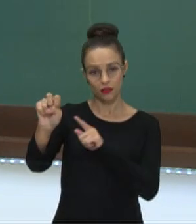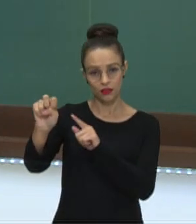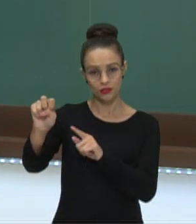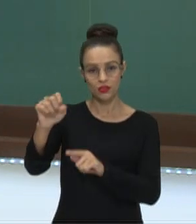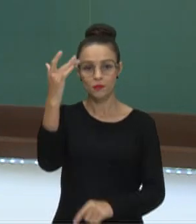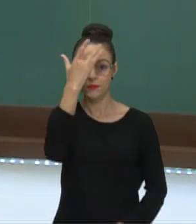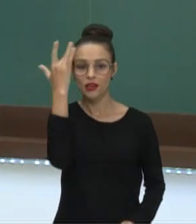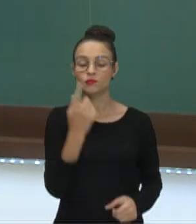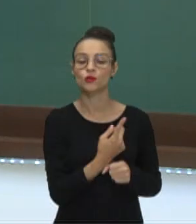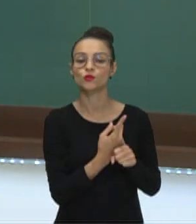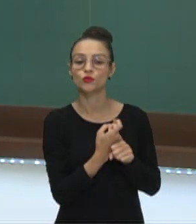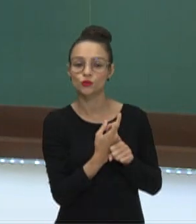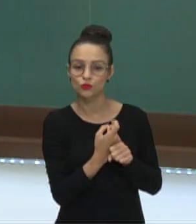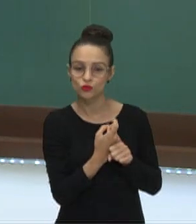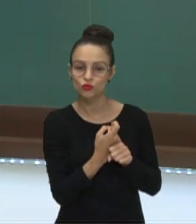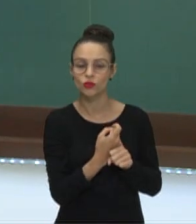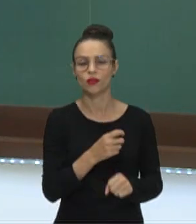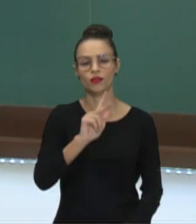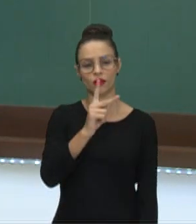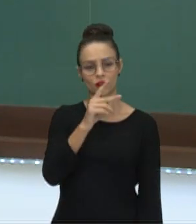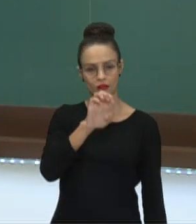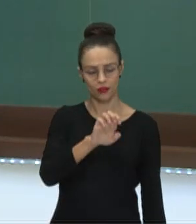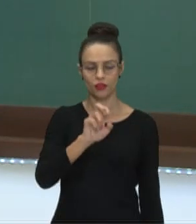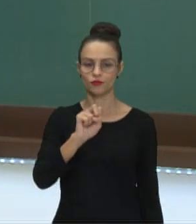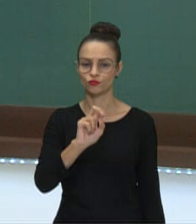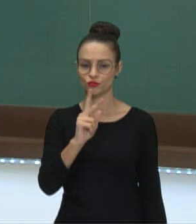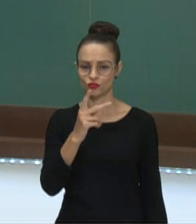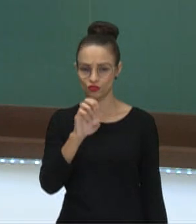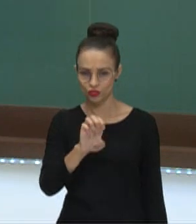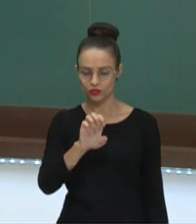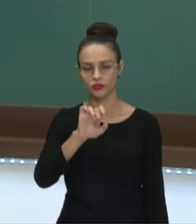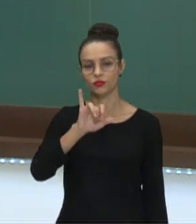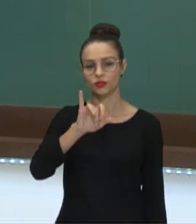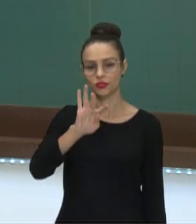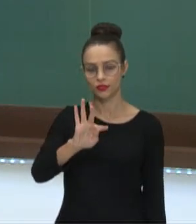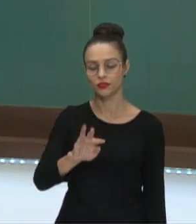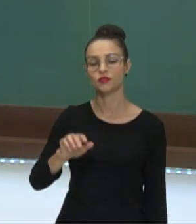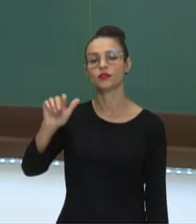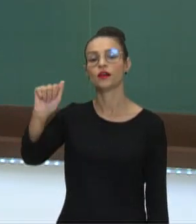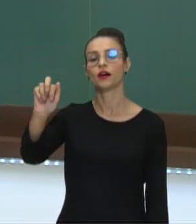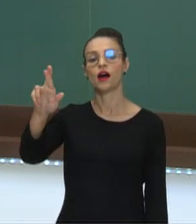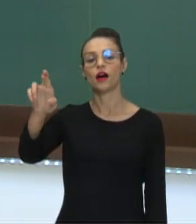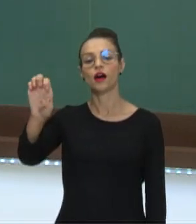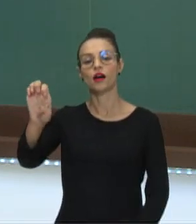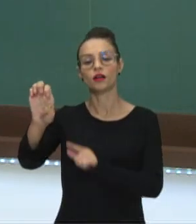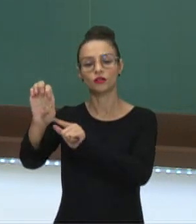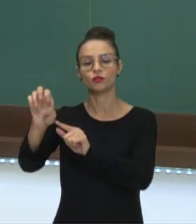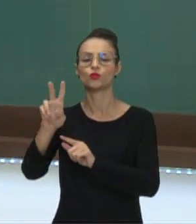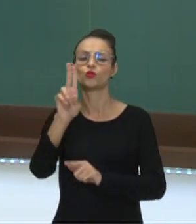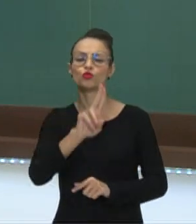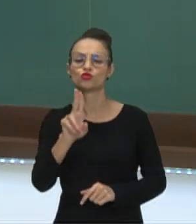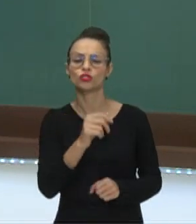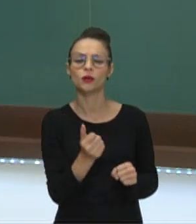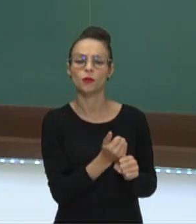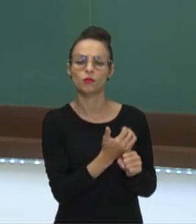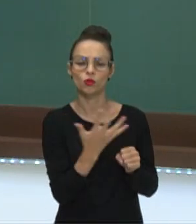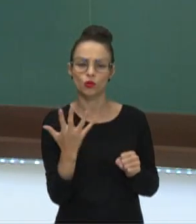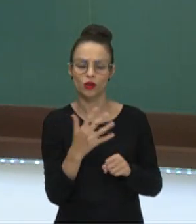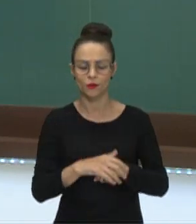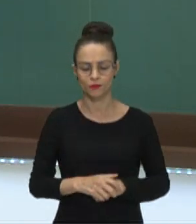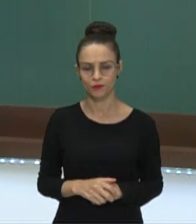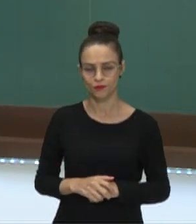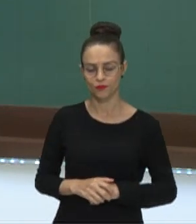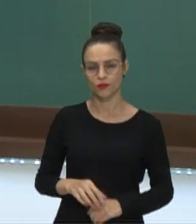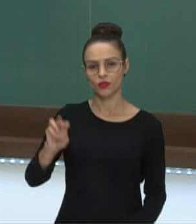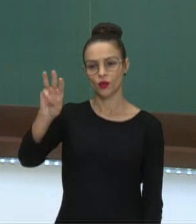as pessoas do singular, o he, o she e o it. E o are eu vou usar para as pessoas do plural. O